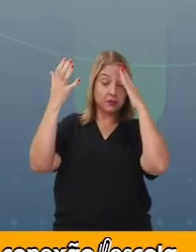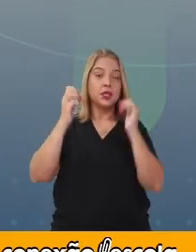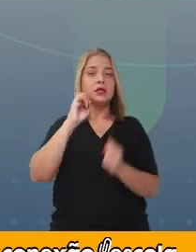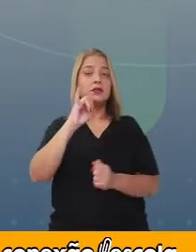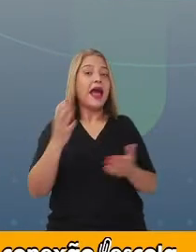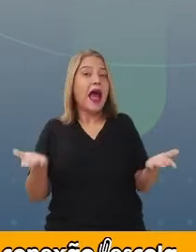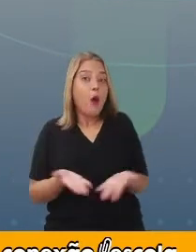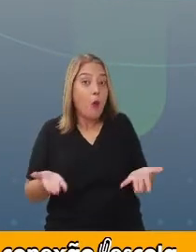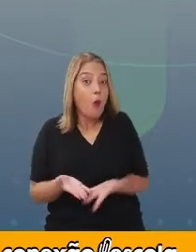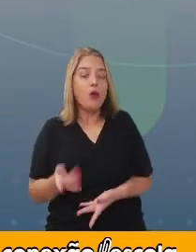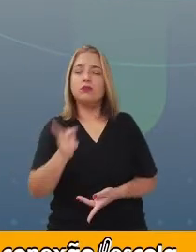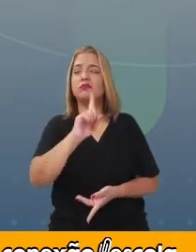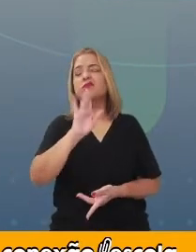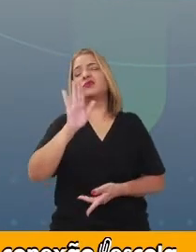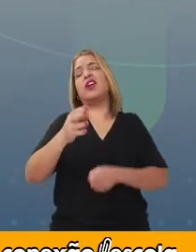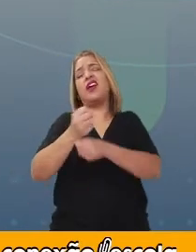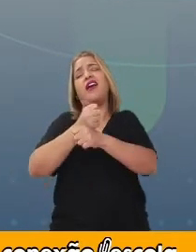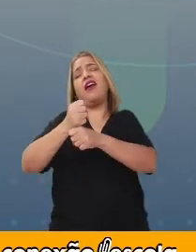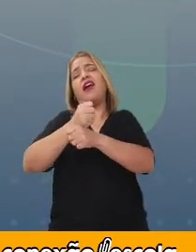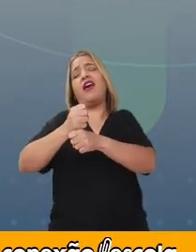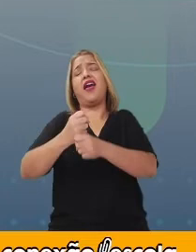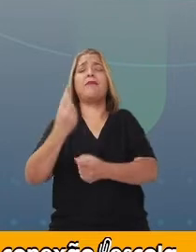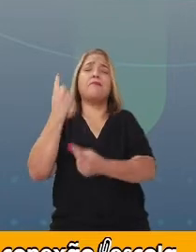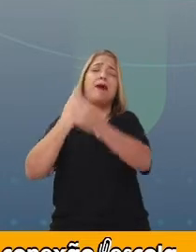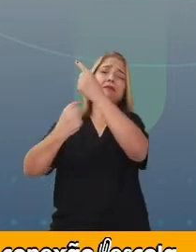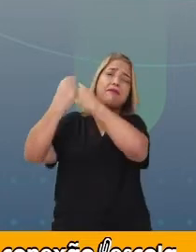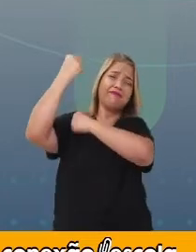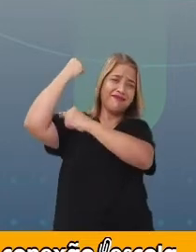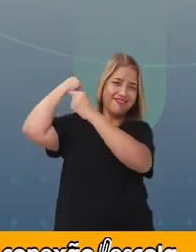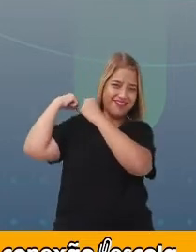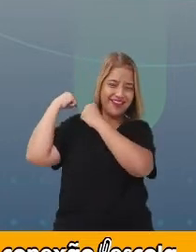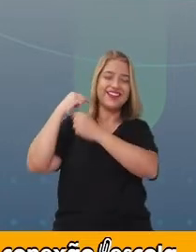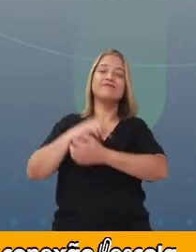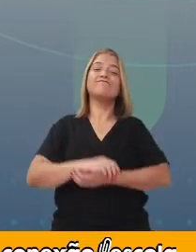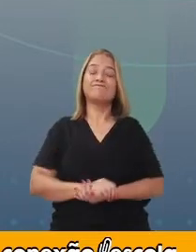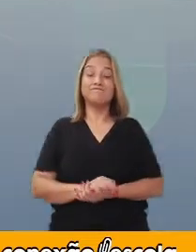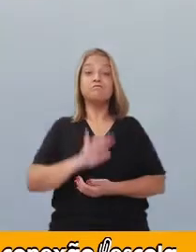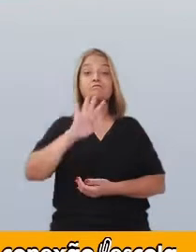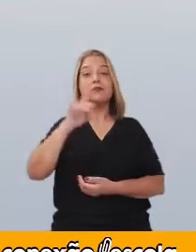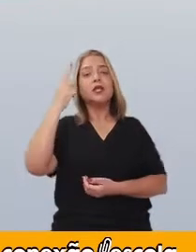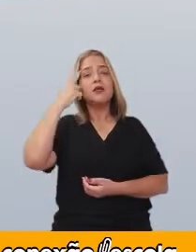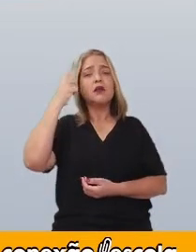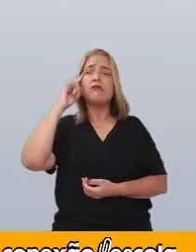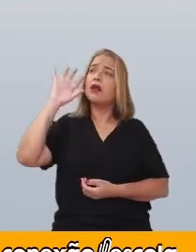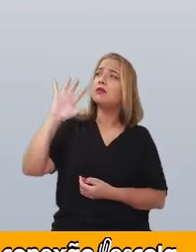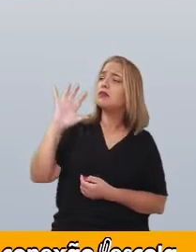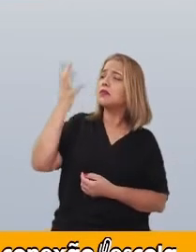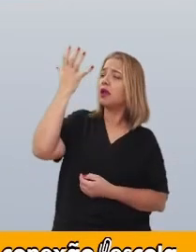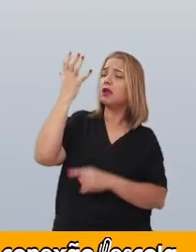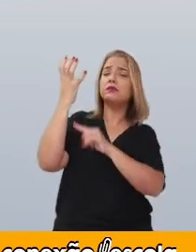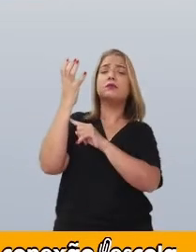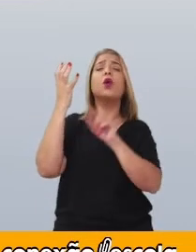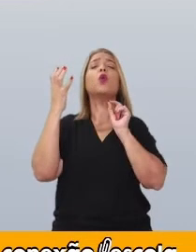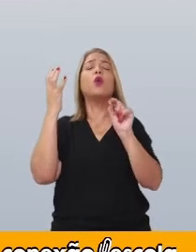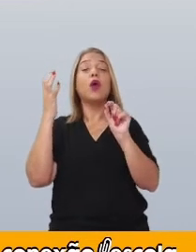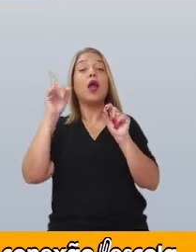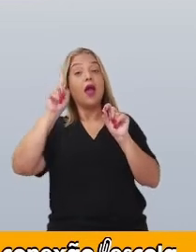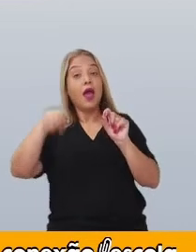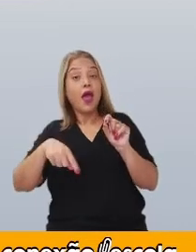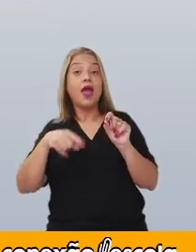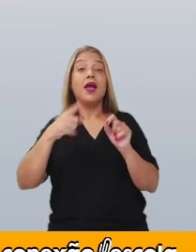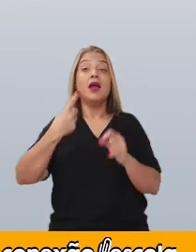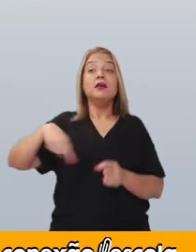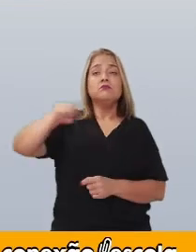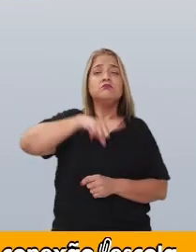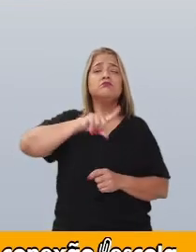Então, surgiu há muitos e muitos anos atrás. As medidas de tempo surgiram para atender